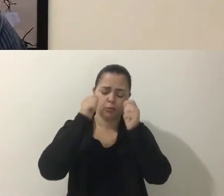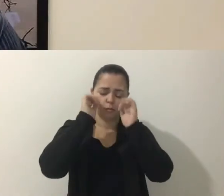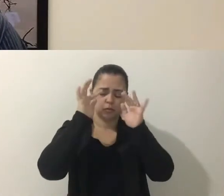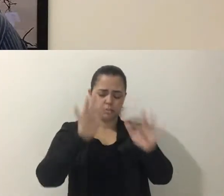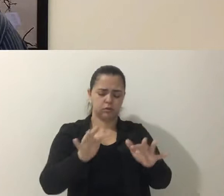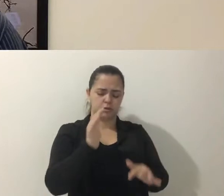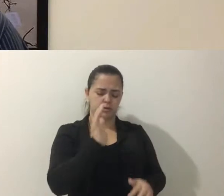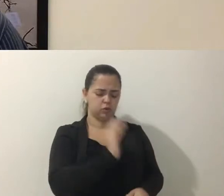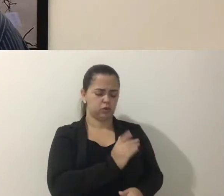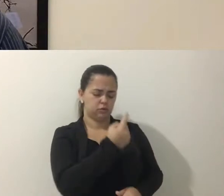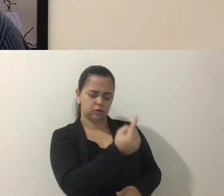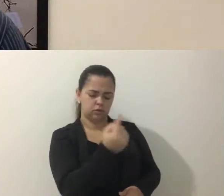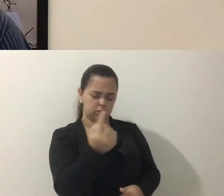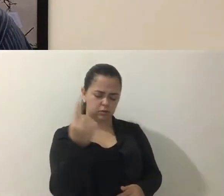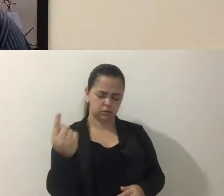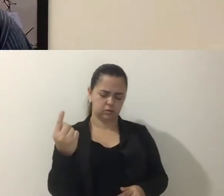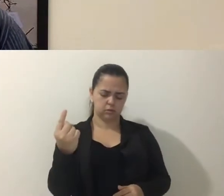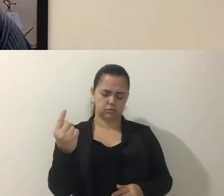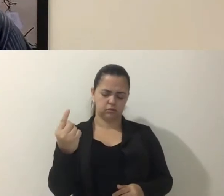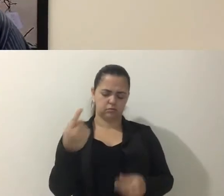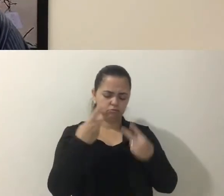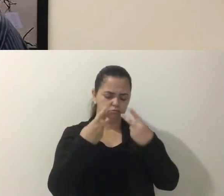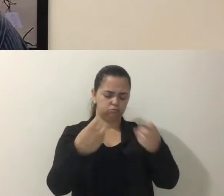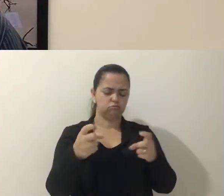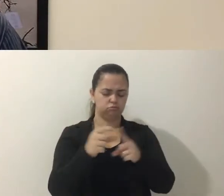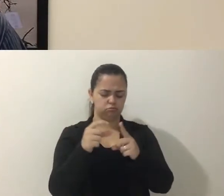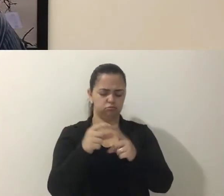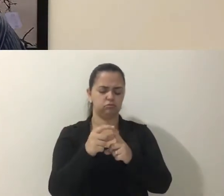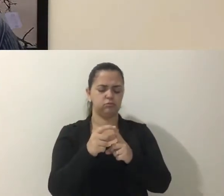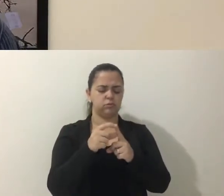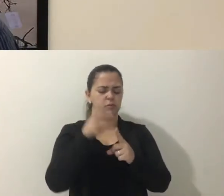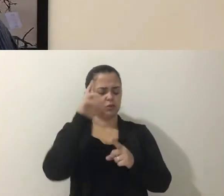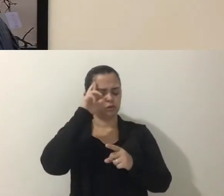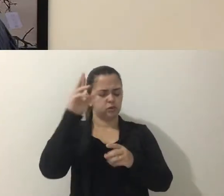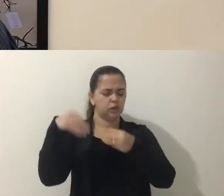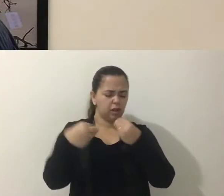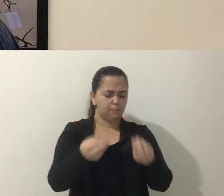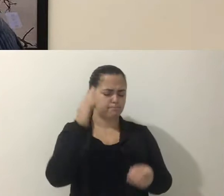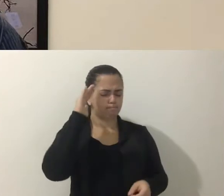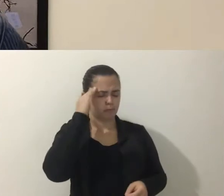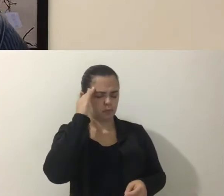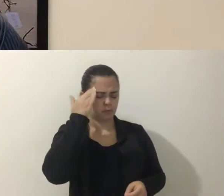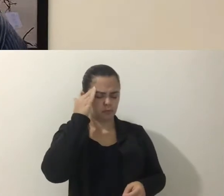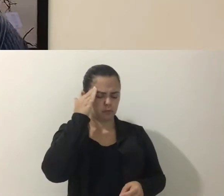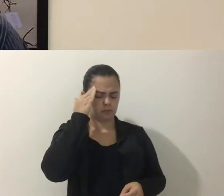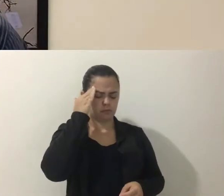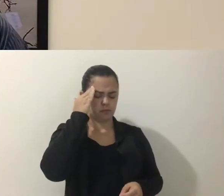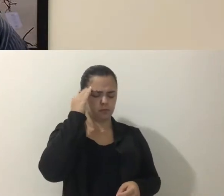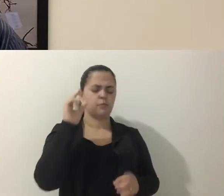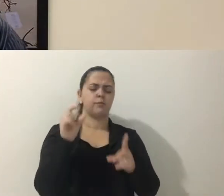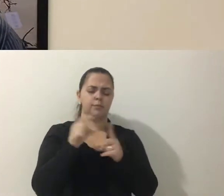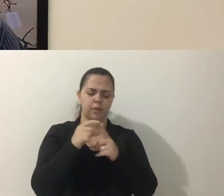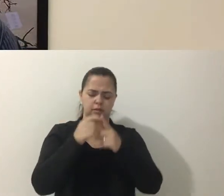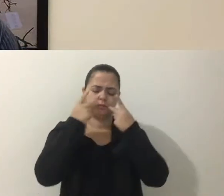de todos aqueles que estão ouvindo a mensagem, que o Senhor esteja dando compreensão e que dessa forma